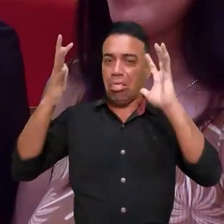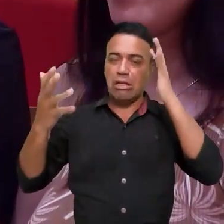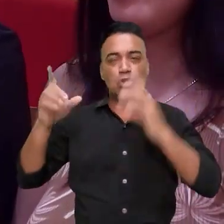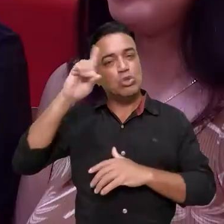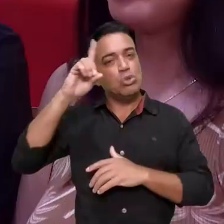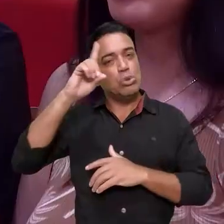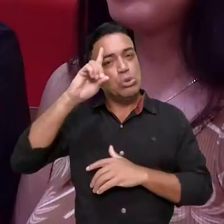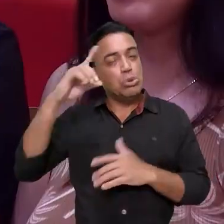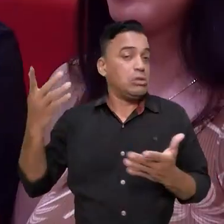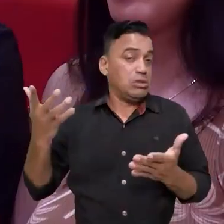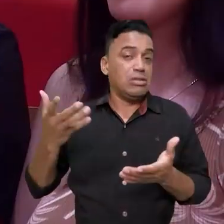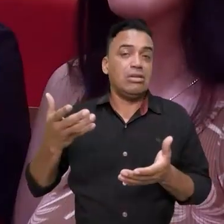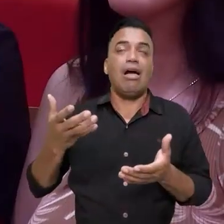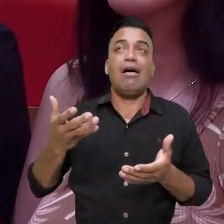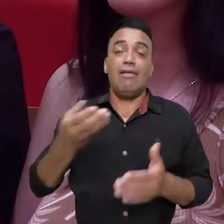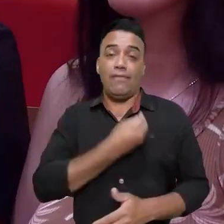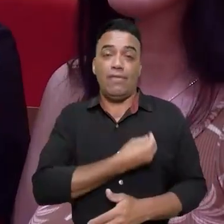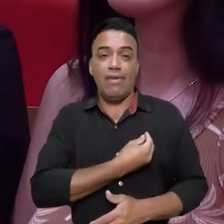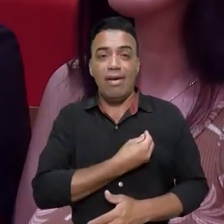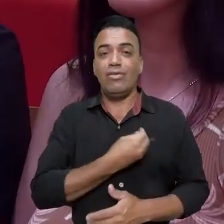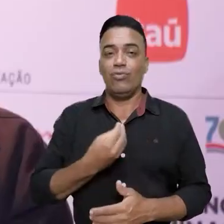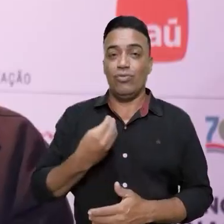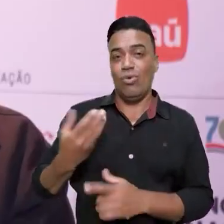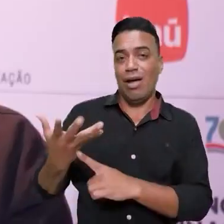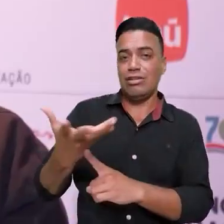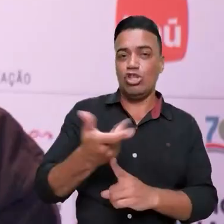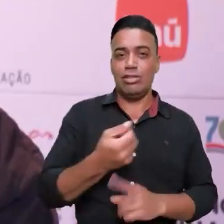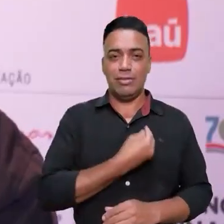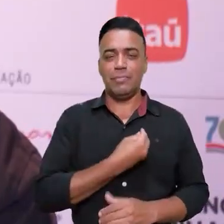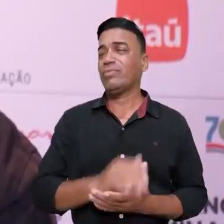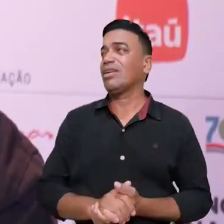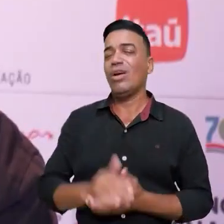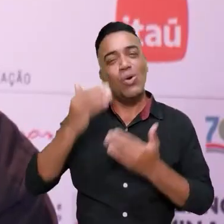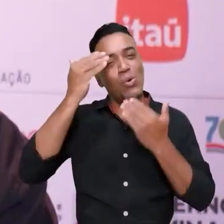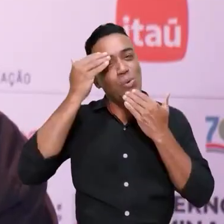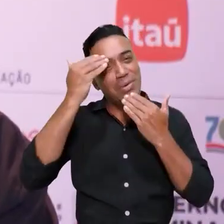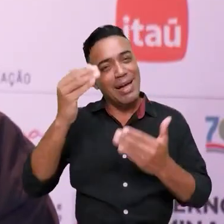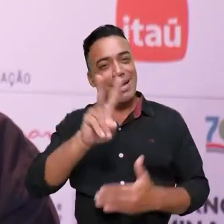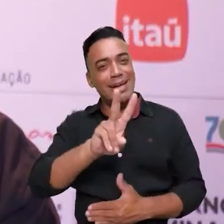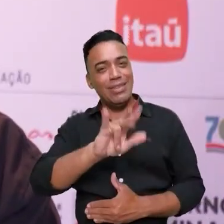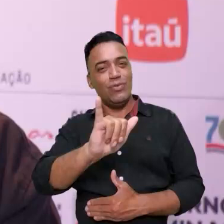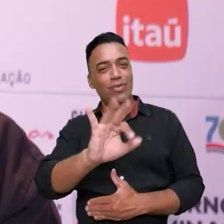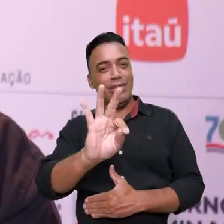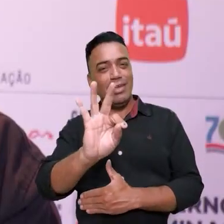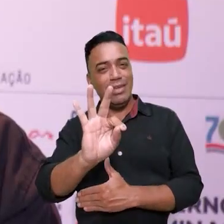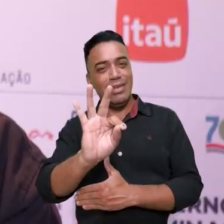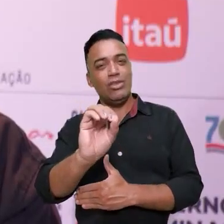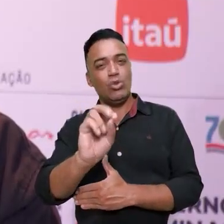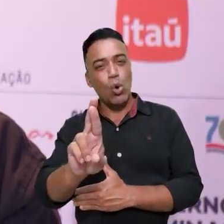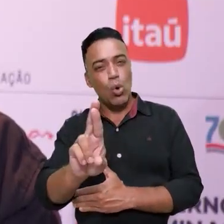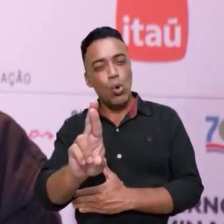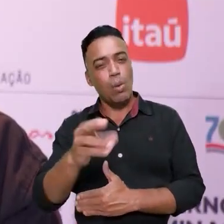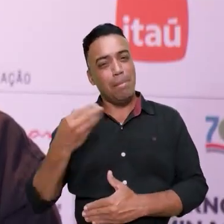dia a dia, né, vivendo essa vida de artista. Ô, Vitor, muito obrigado pela sua presença, muito obrigado pela sua